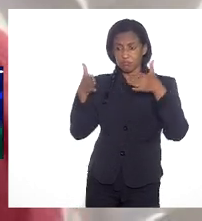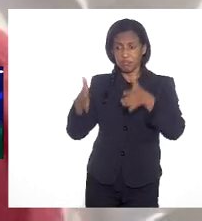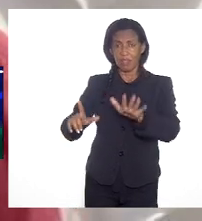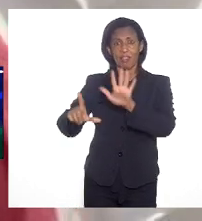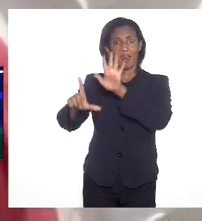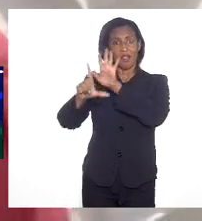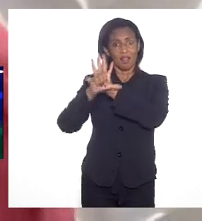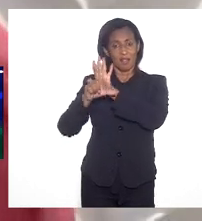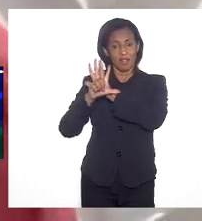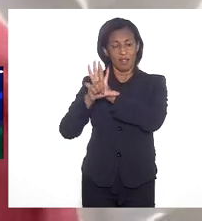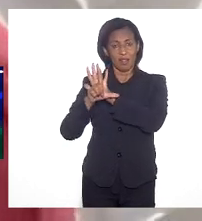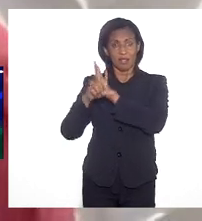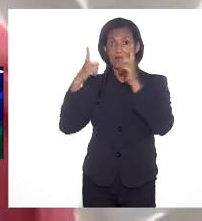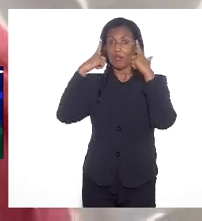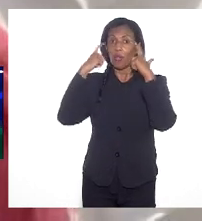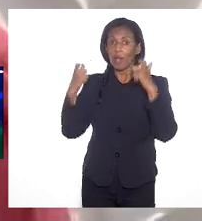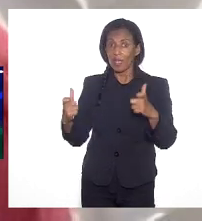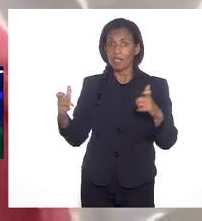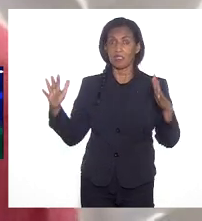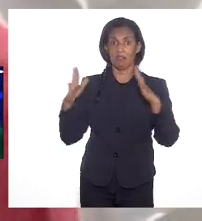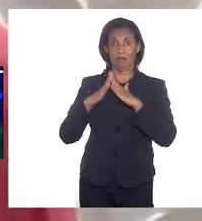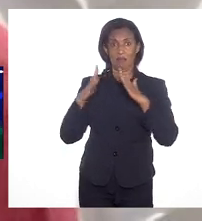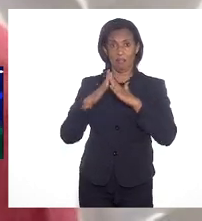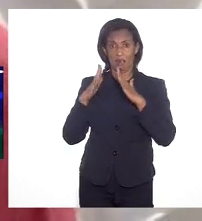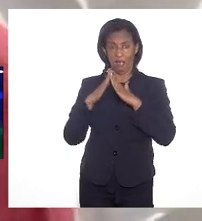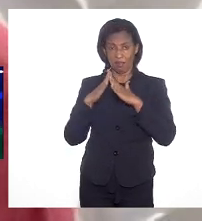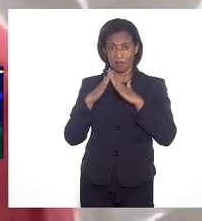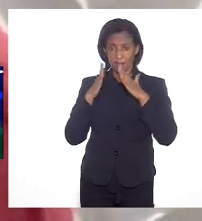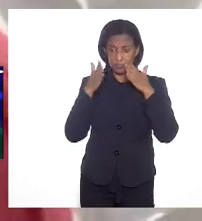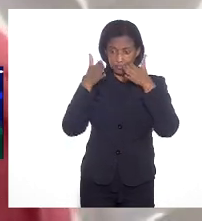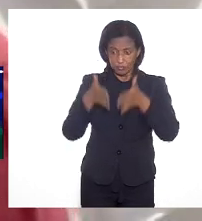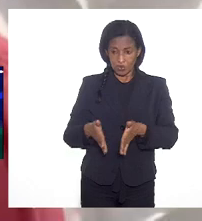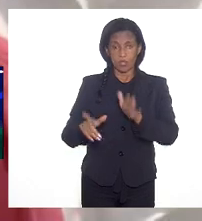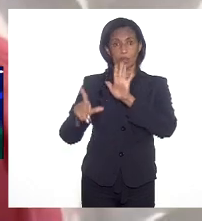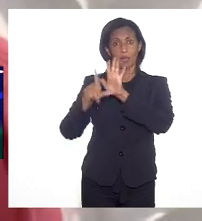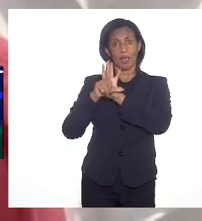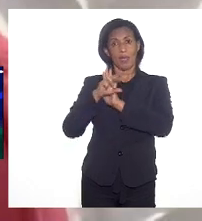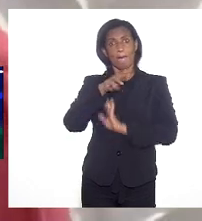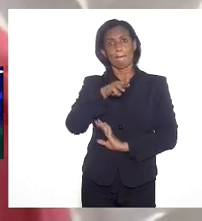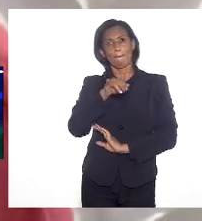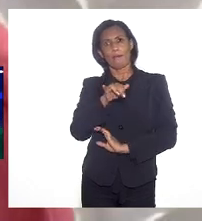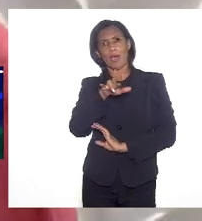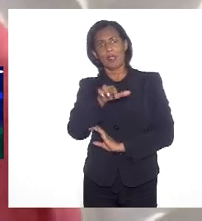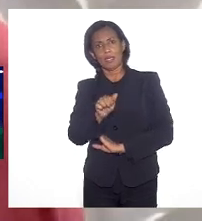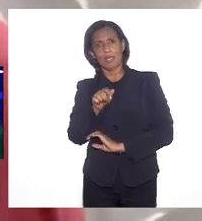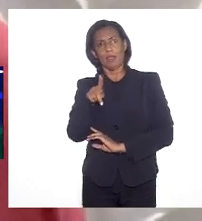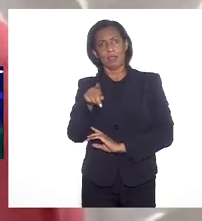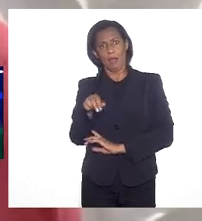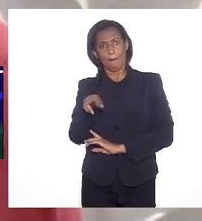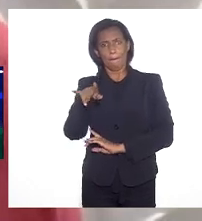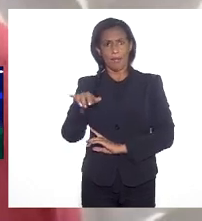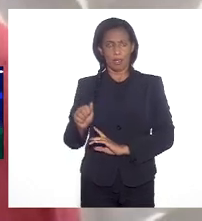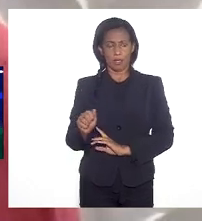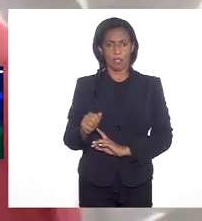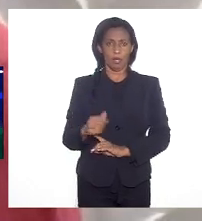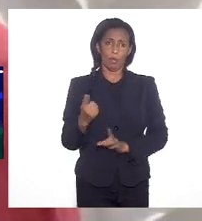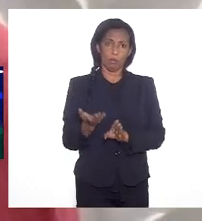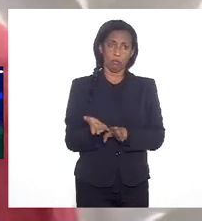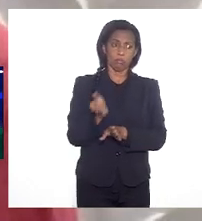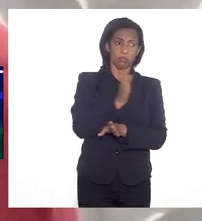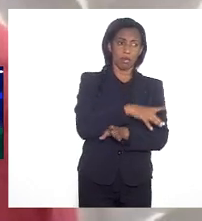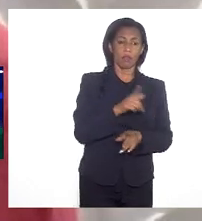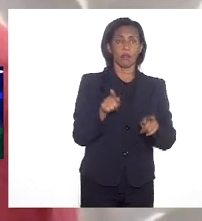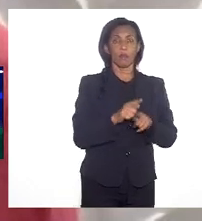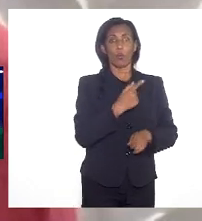violência doméstica sob a ótica da Lei Maria da Penha. Por outro lado, o governo do